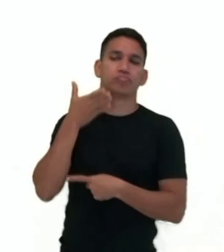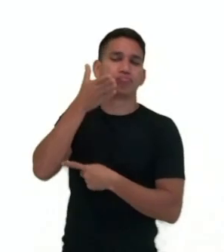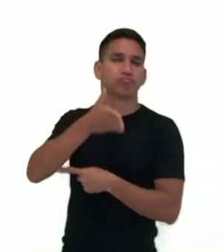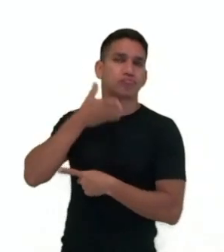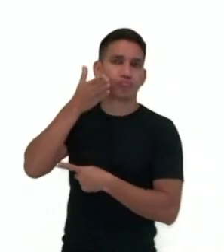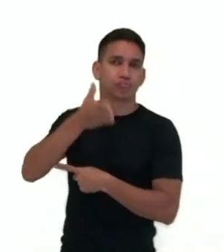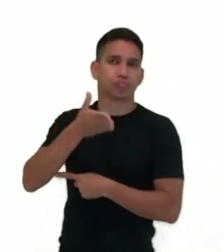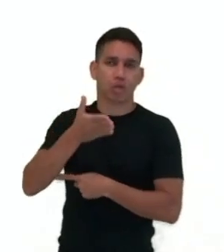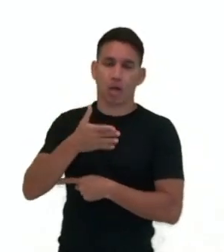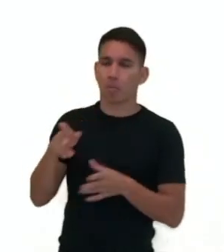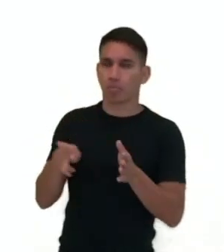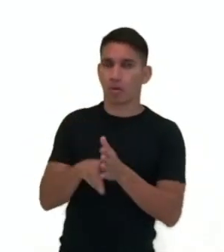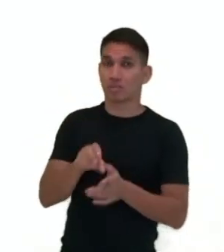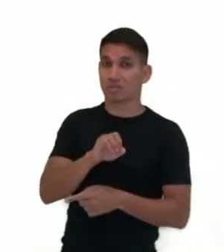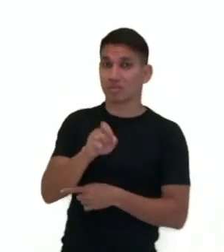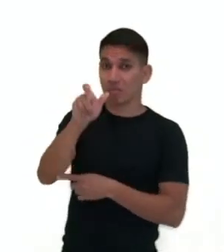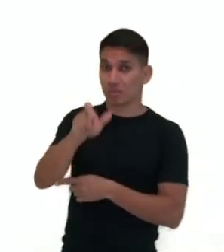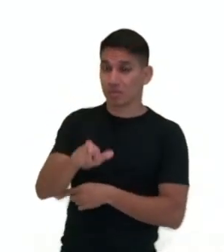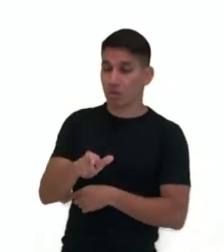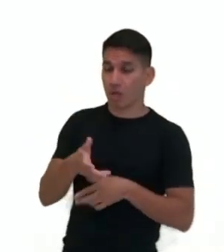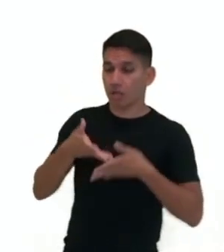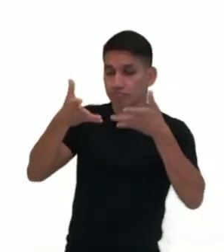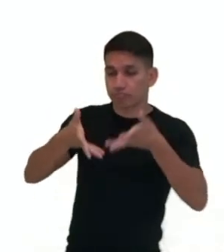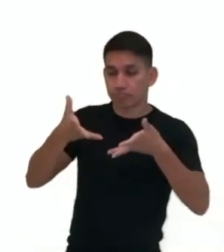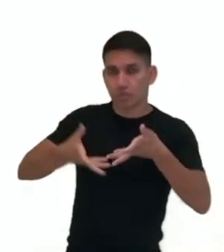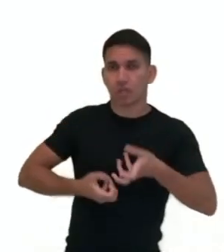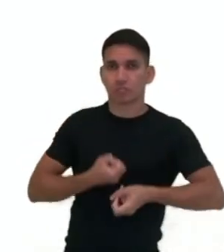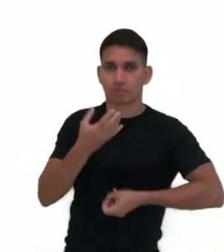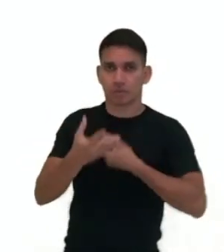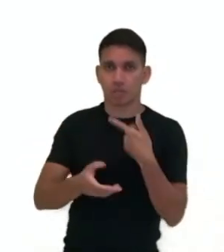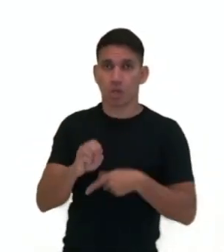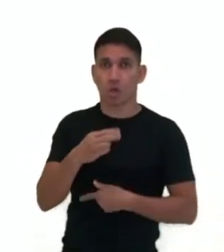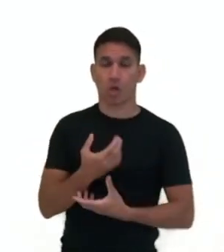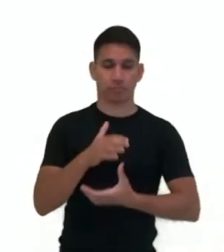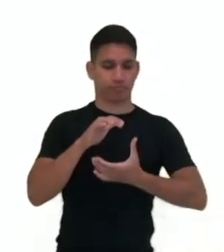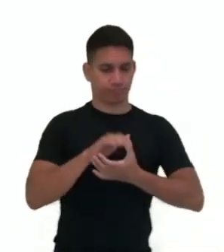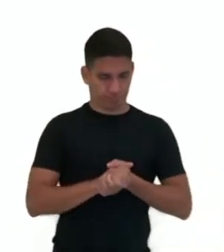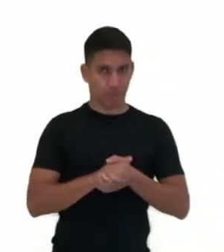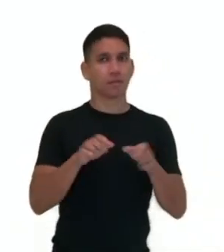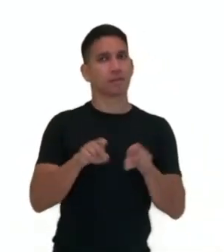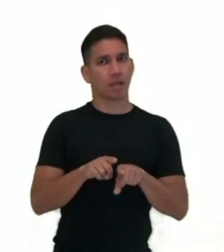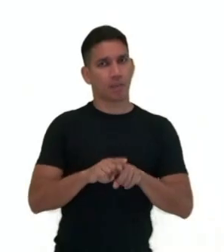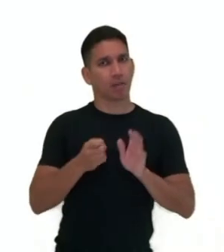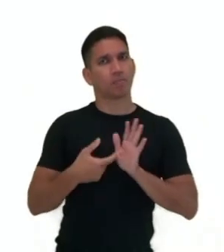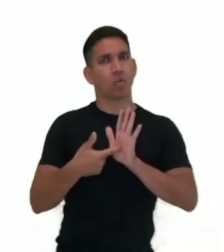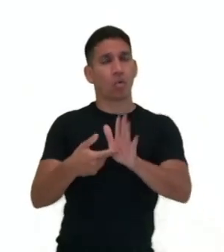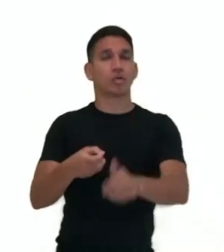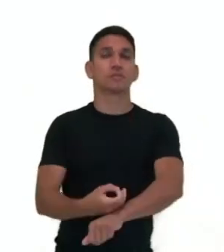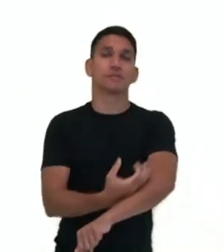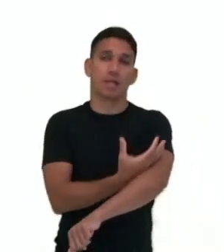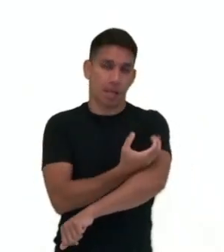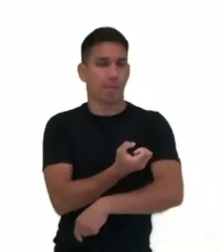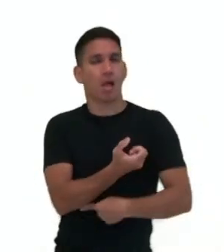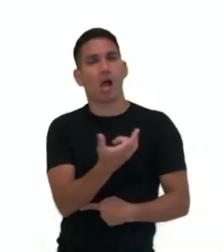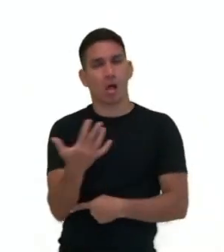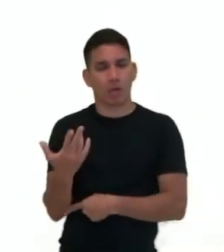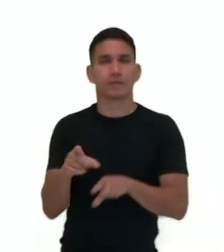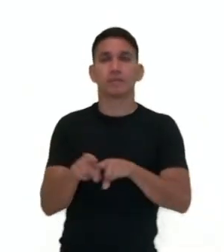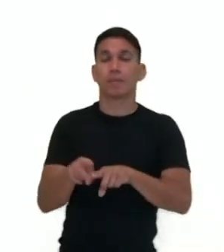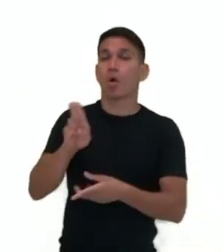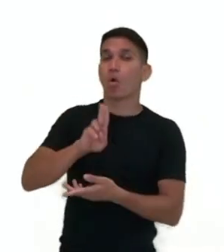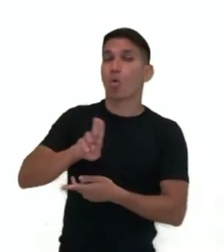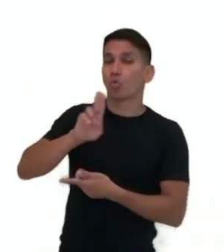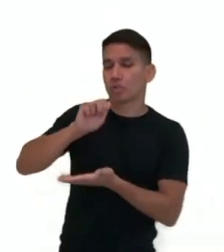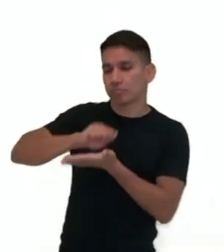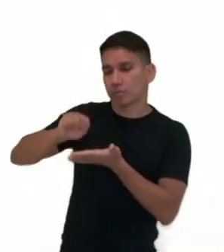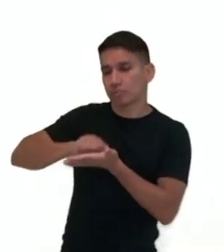seja necessário representar a fala dos personagens ou ainda expressar os seus sentimentos. E ainda use um rascunho para